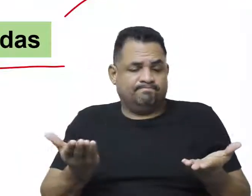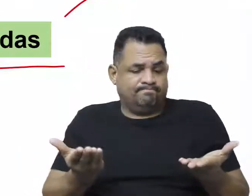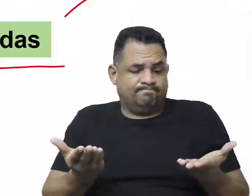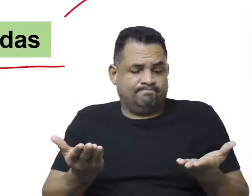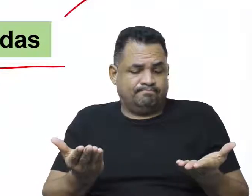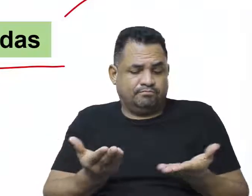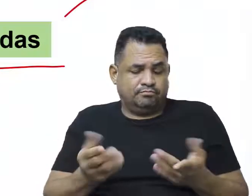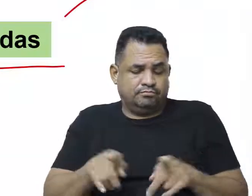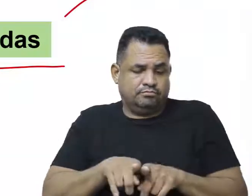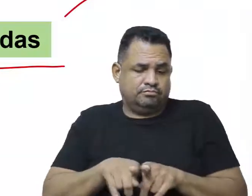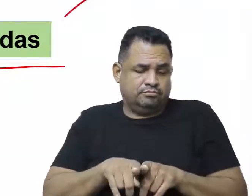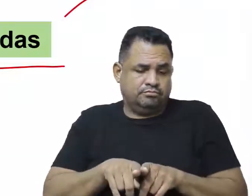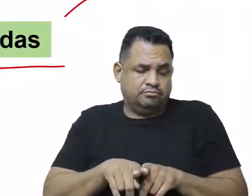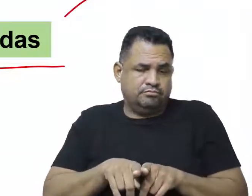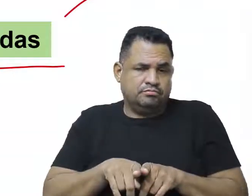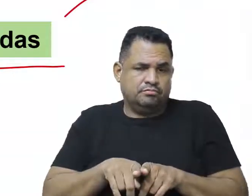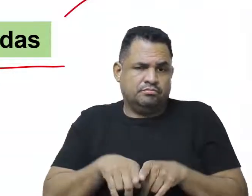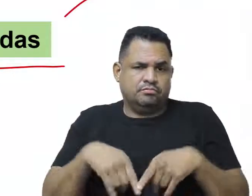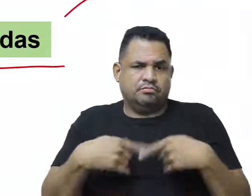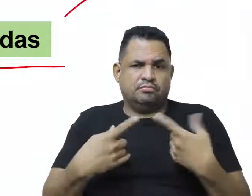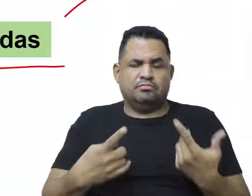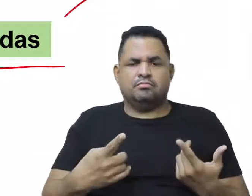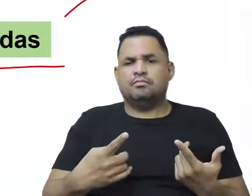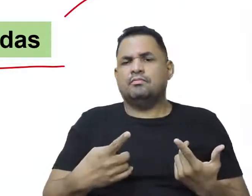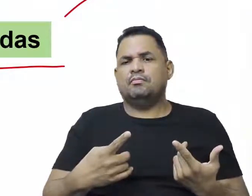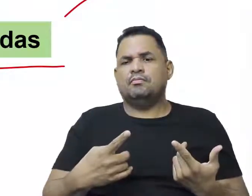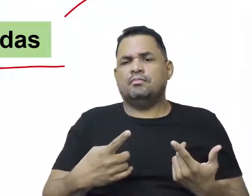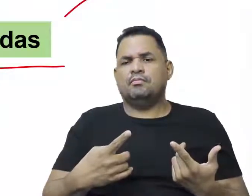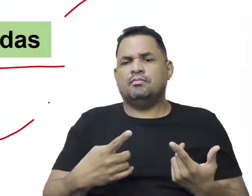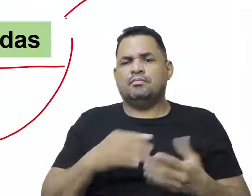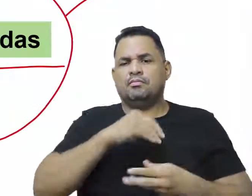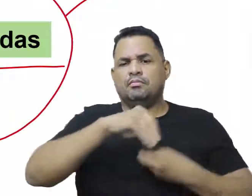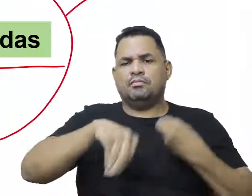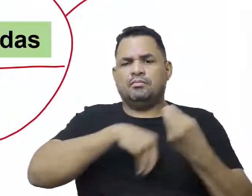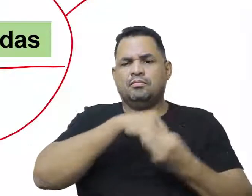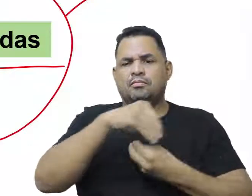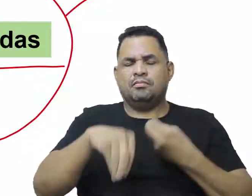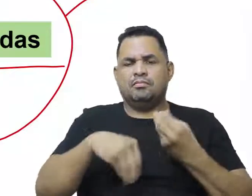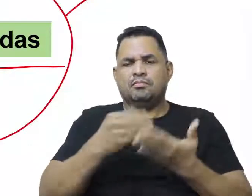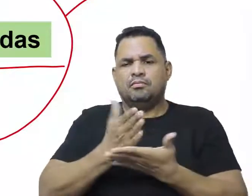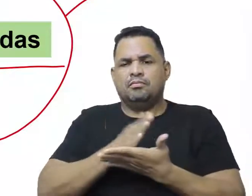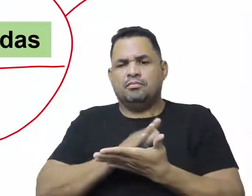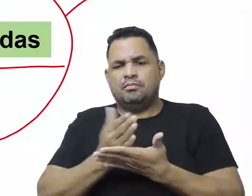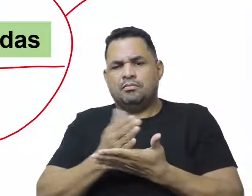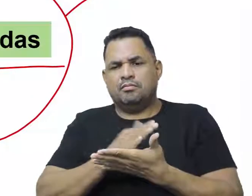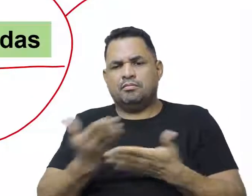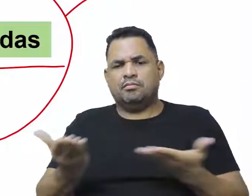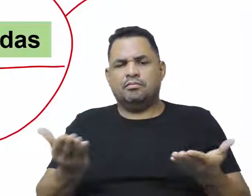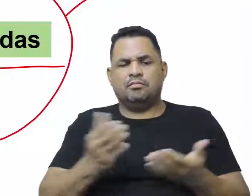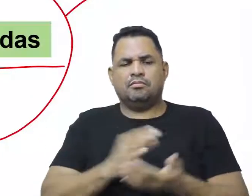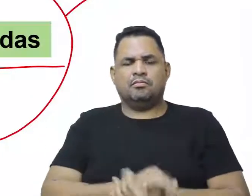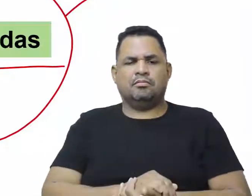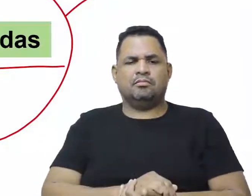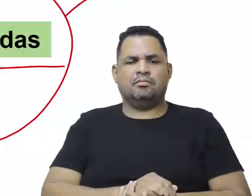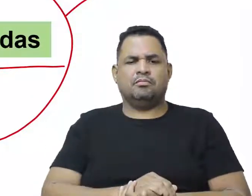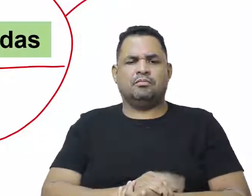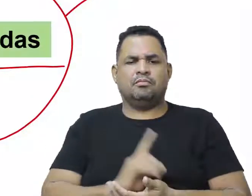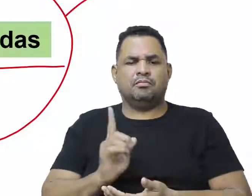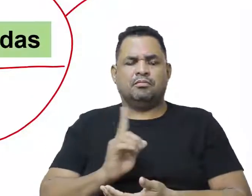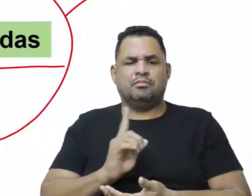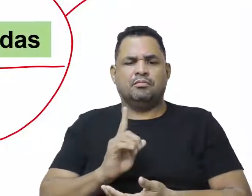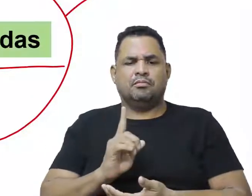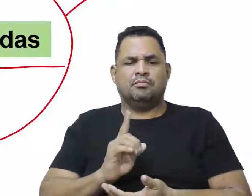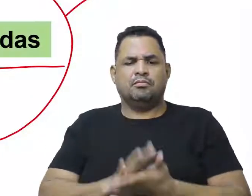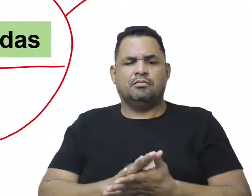que são são são misturadas né Elas não